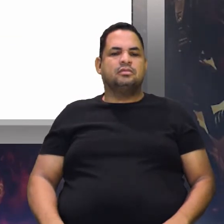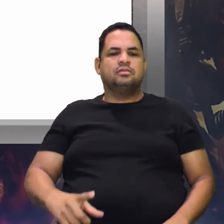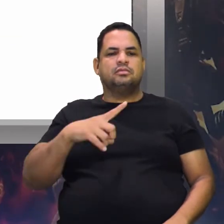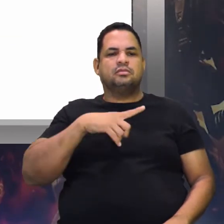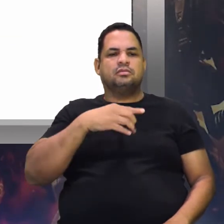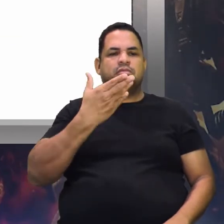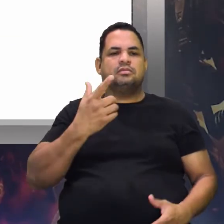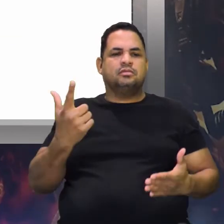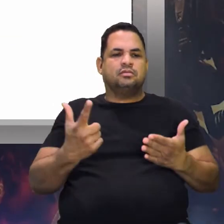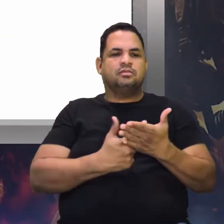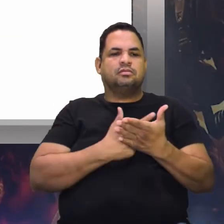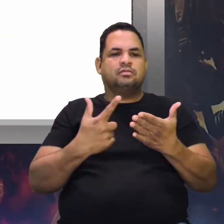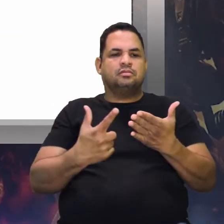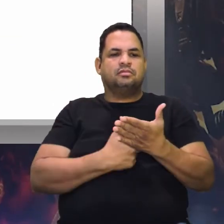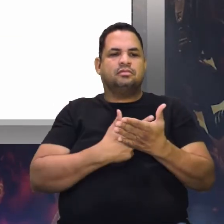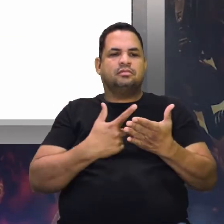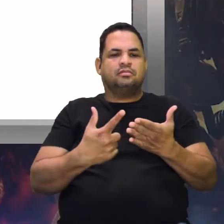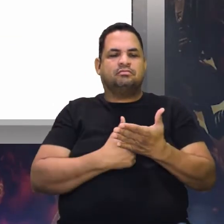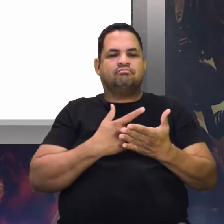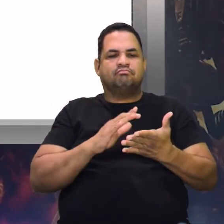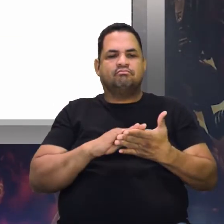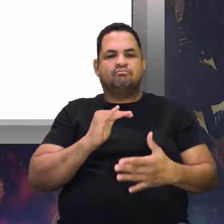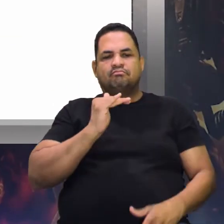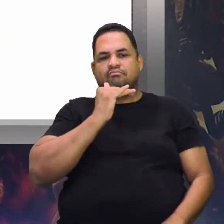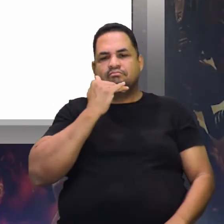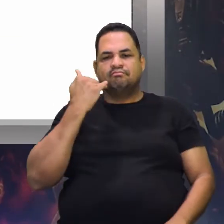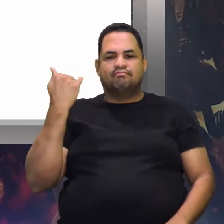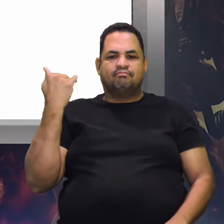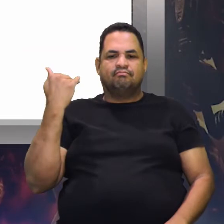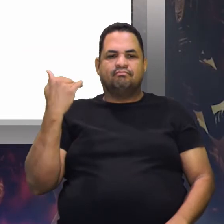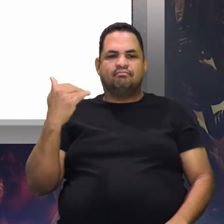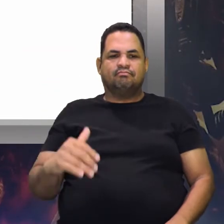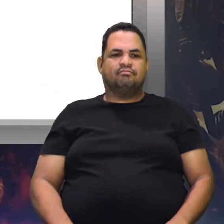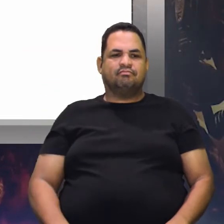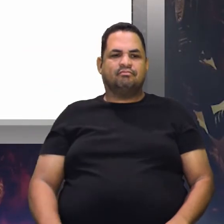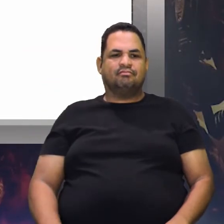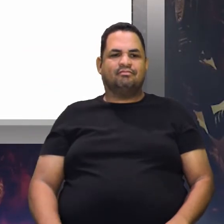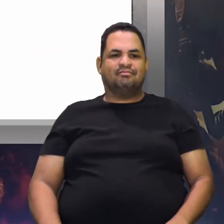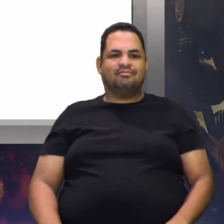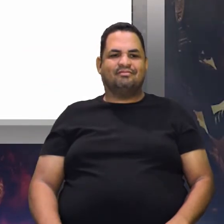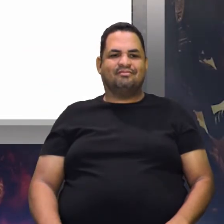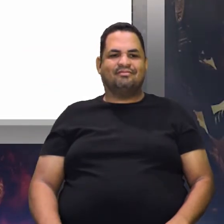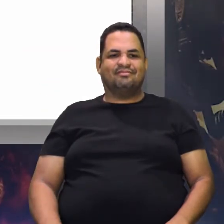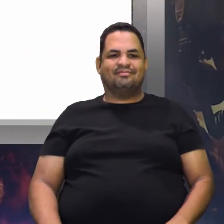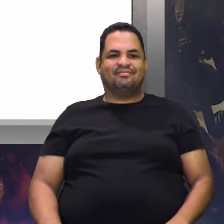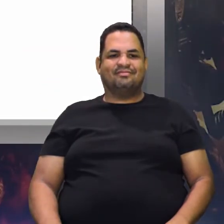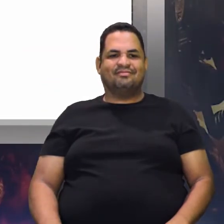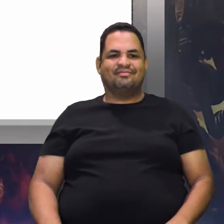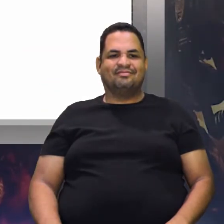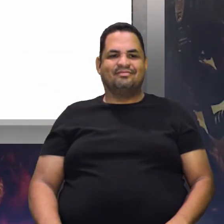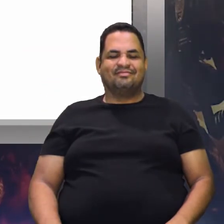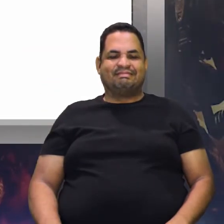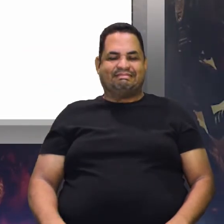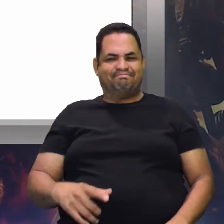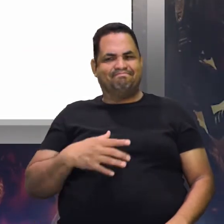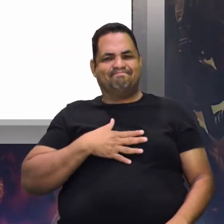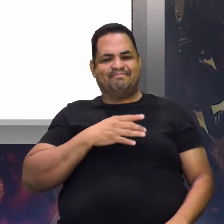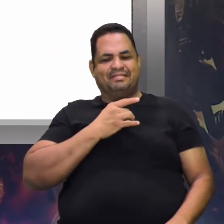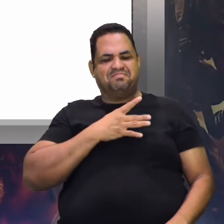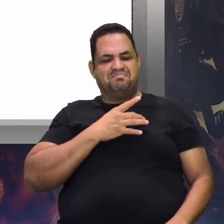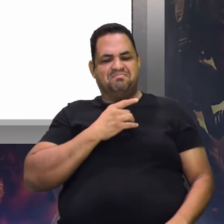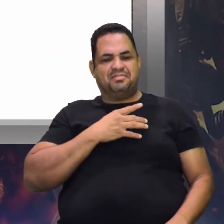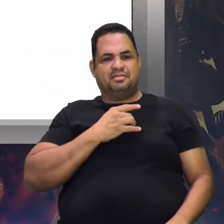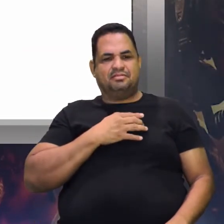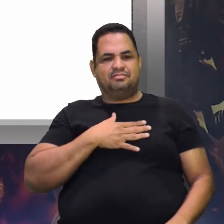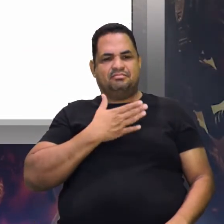o livro dos mortos. Dá até medo, né? Quando a gente vê assim, o